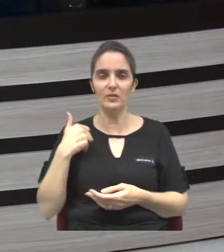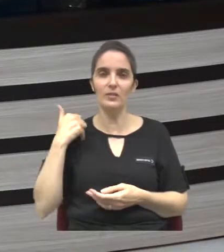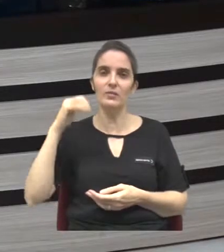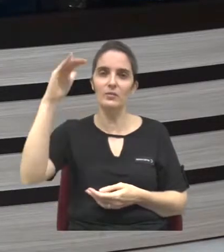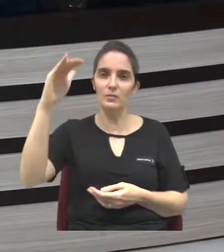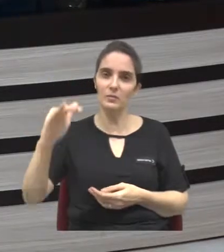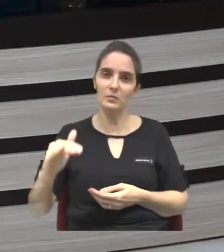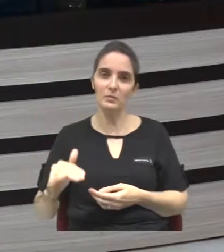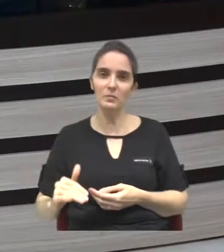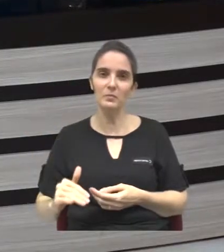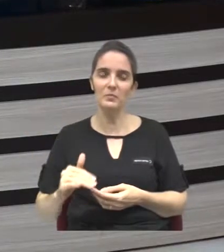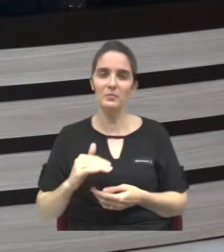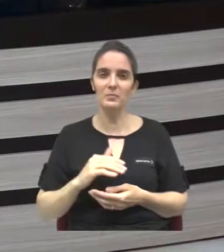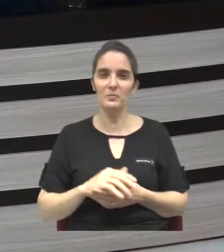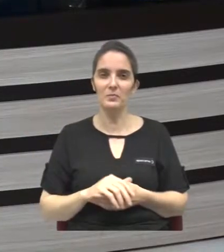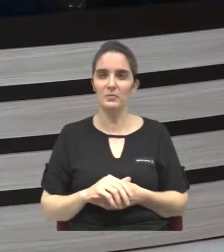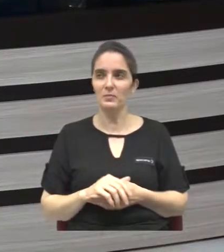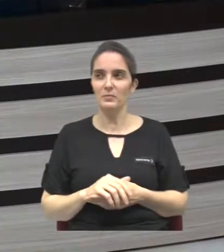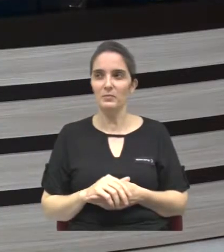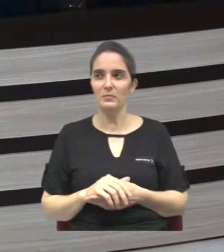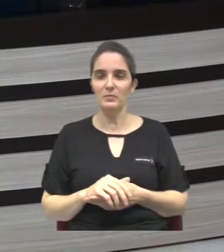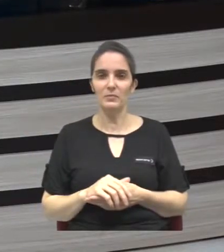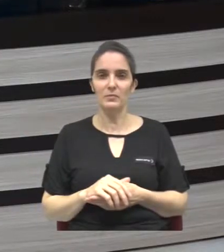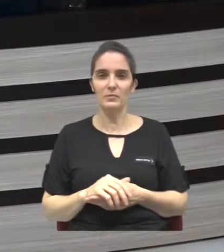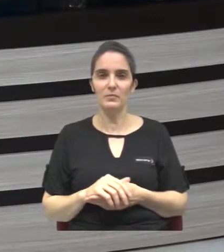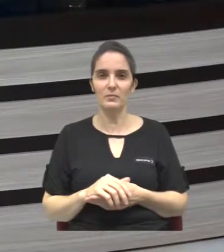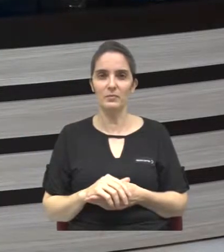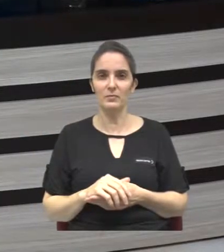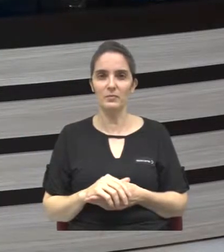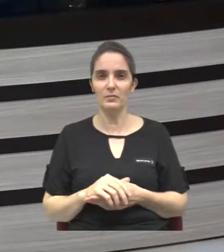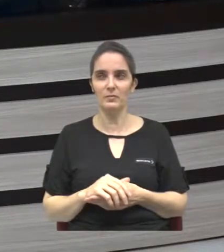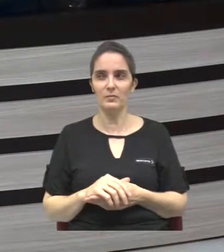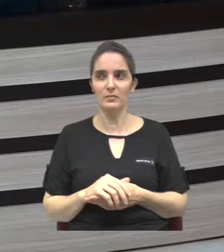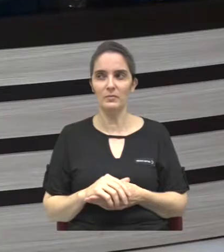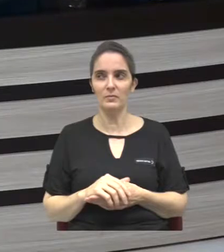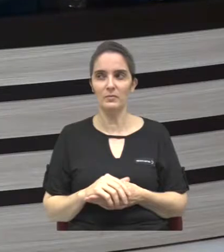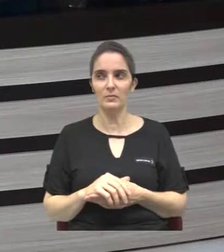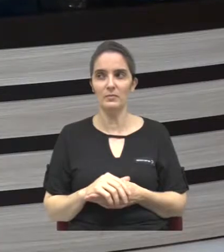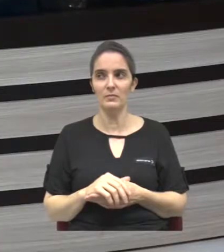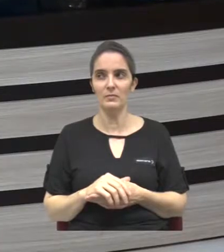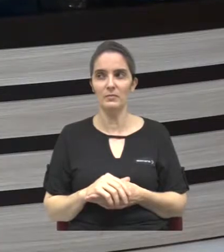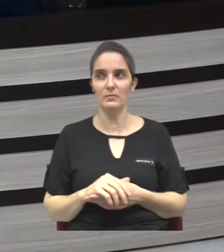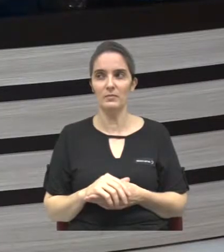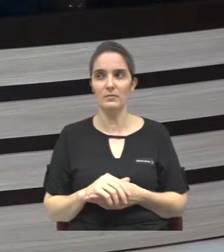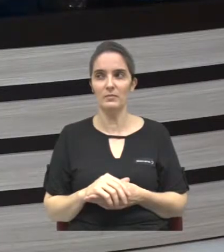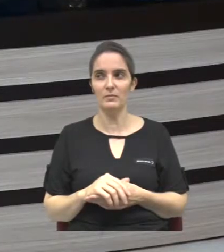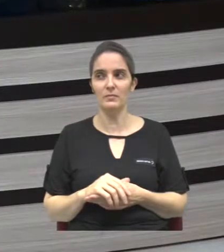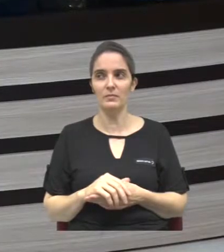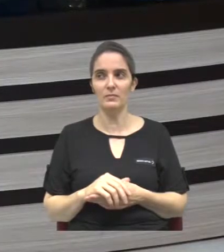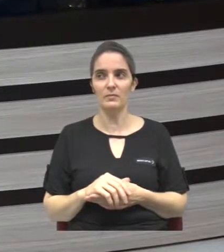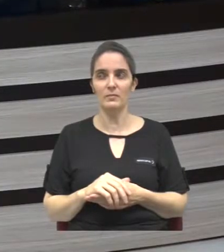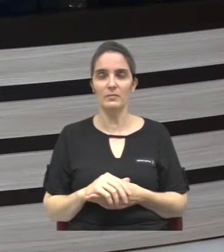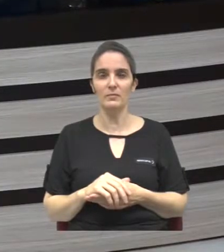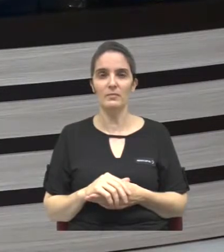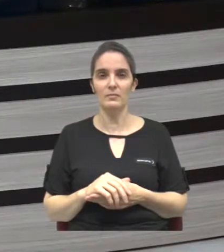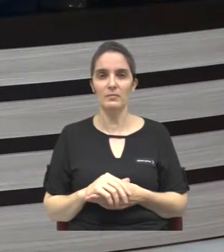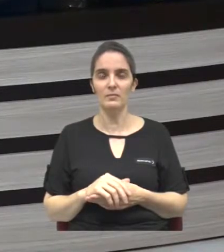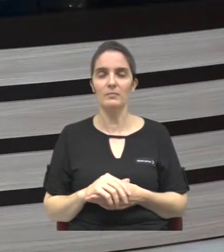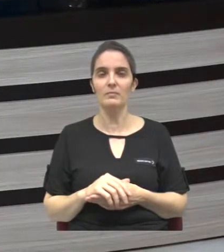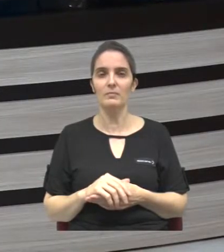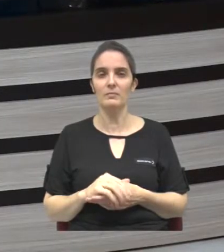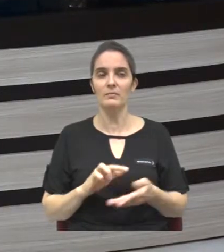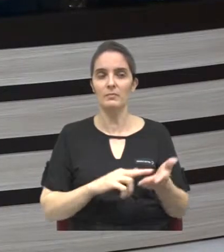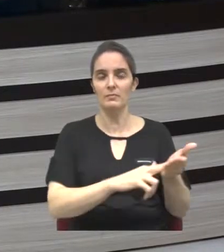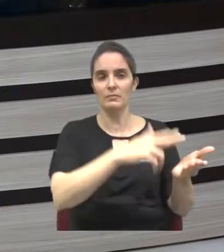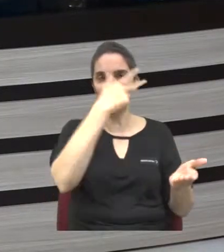cara. que possamos fazer a nossa parte. Próximo, esse requerimento será encaminhado ao executivo. Questão de ordem, senhor presidente.